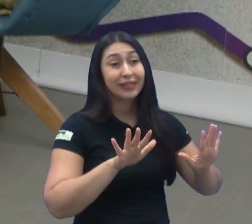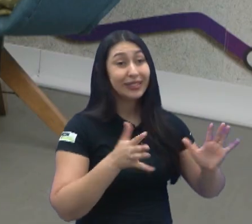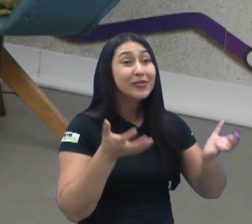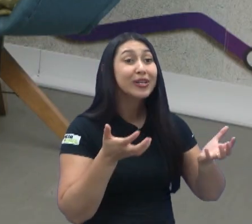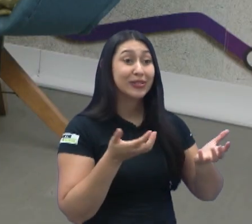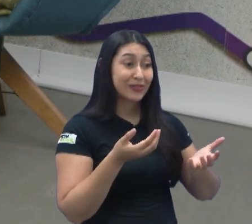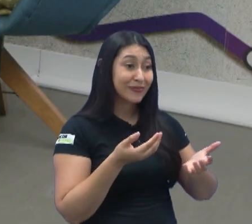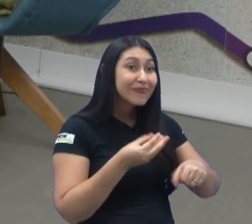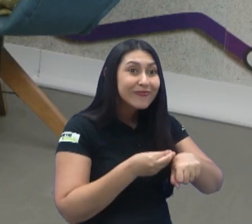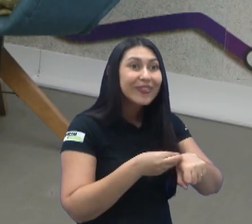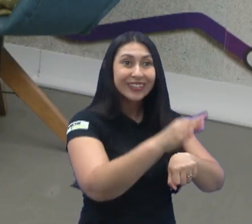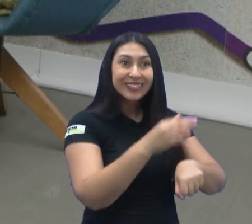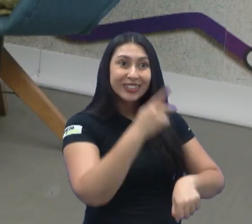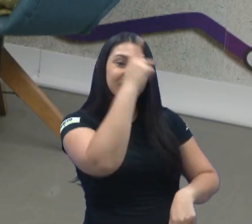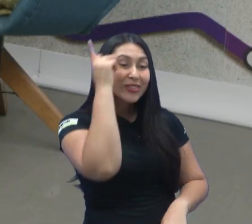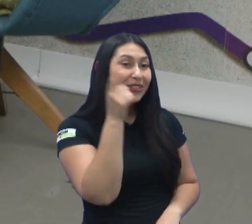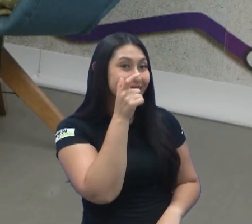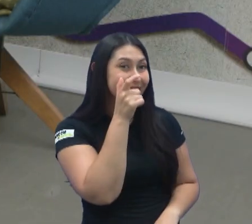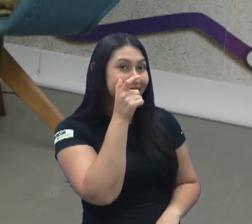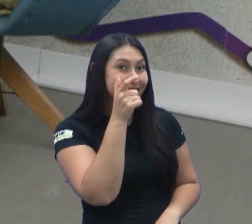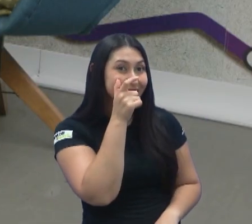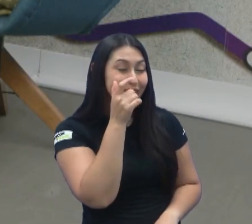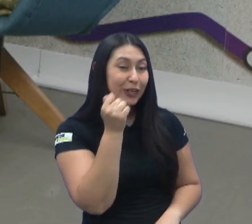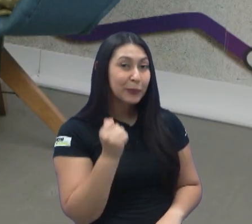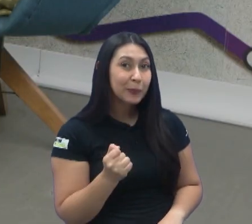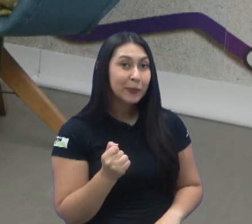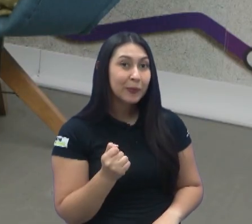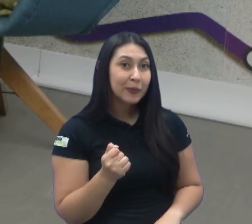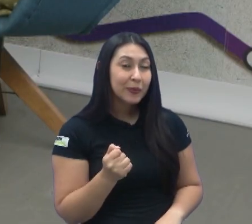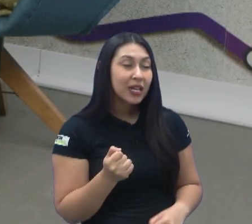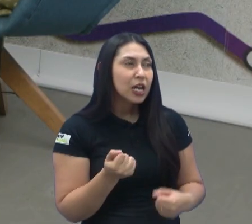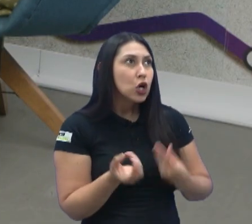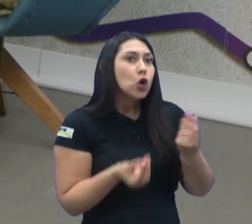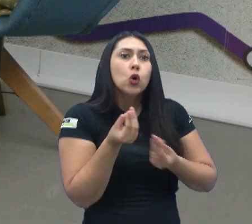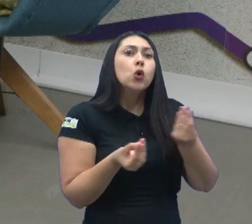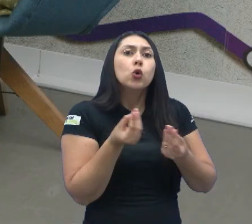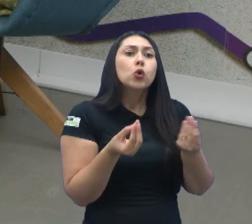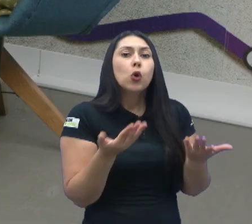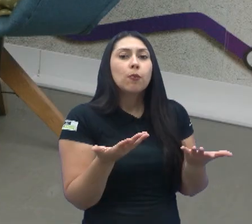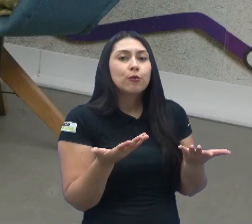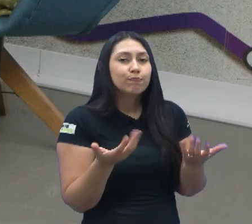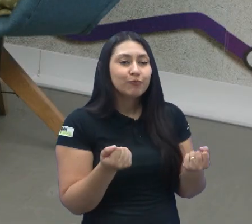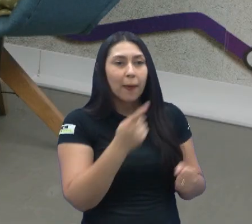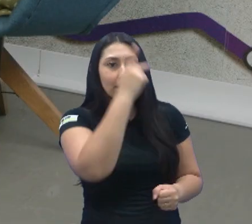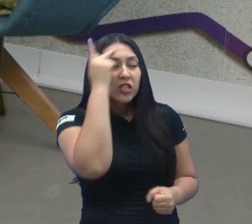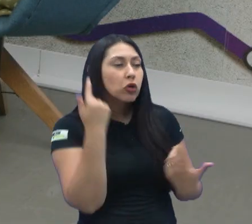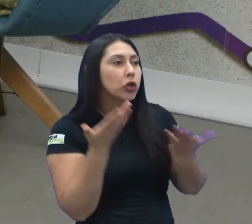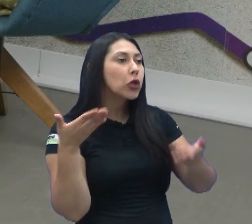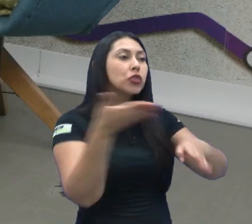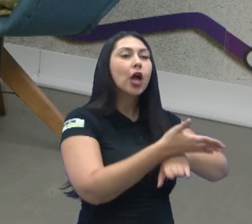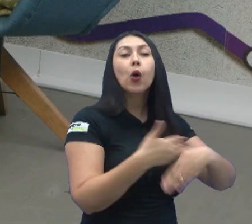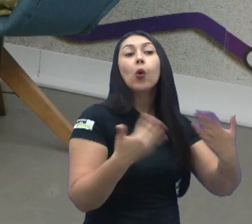assistindo a gente aqui no Estação Mercado. Como fazer, né? Quem quiser entrar, que dicas, conselhos